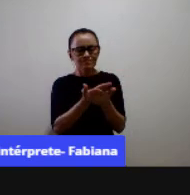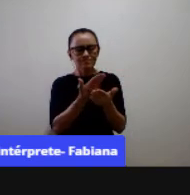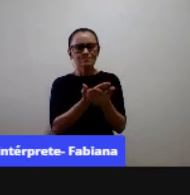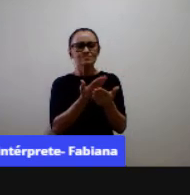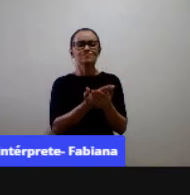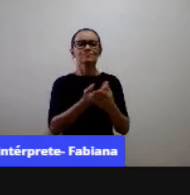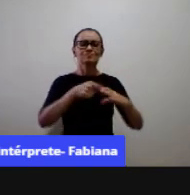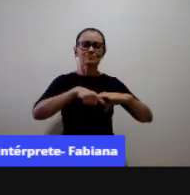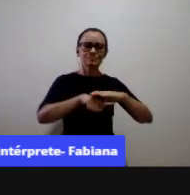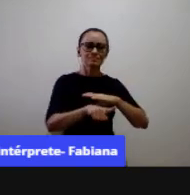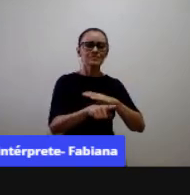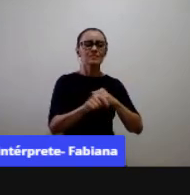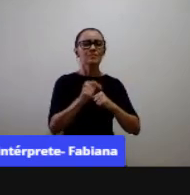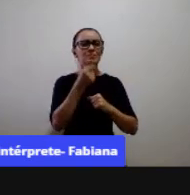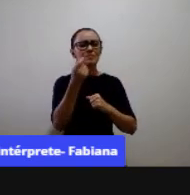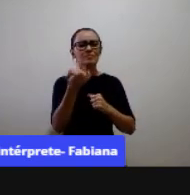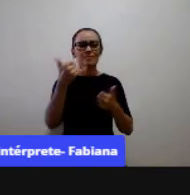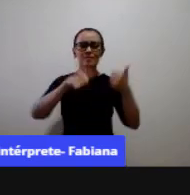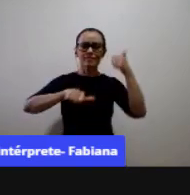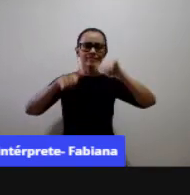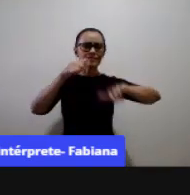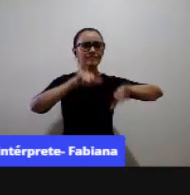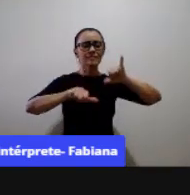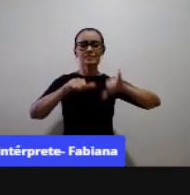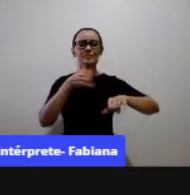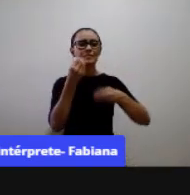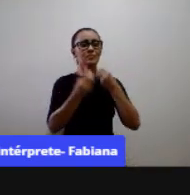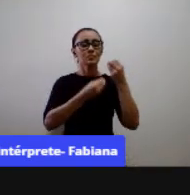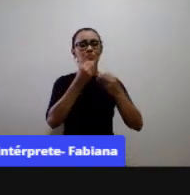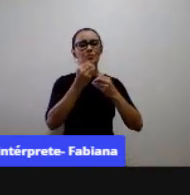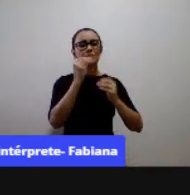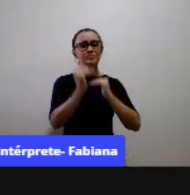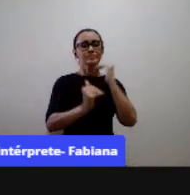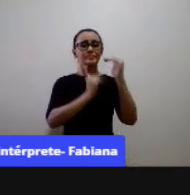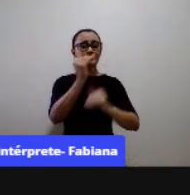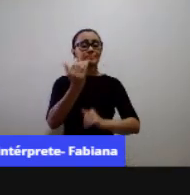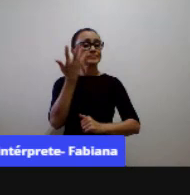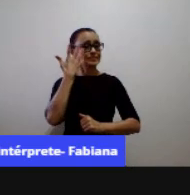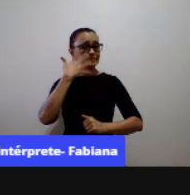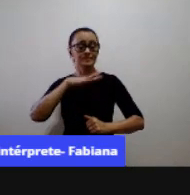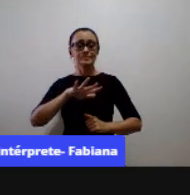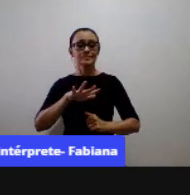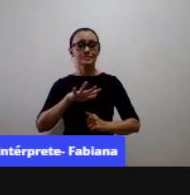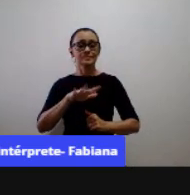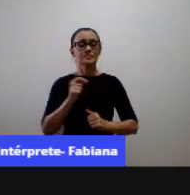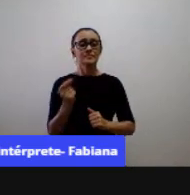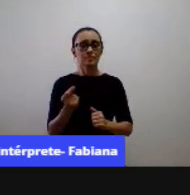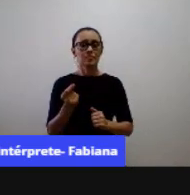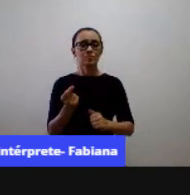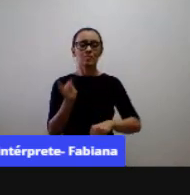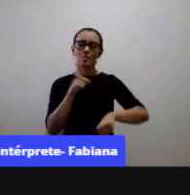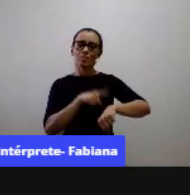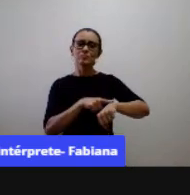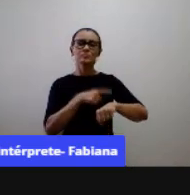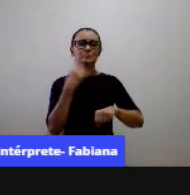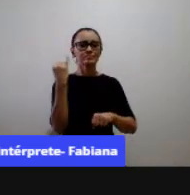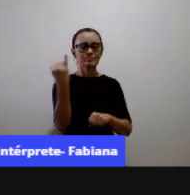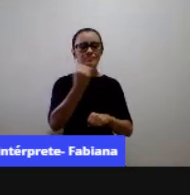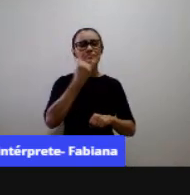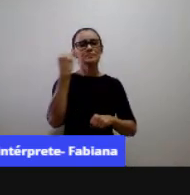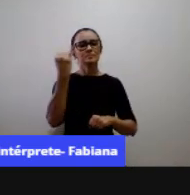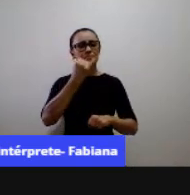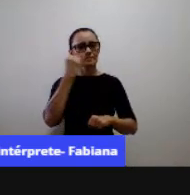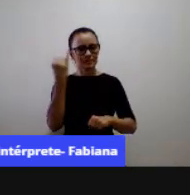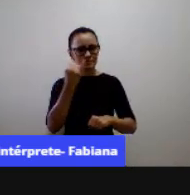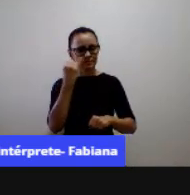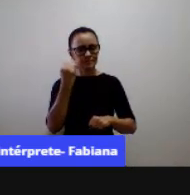para avaliar todas as questões mesmo de desenvolvimento da criança, né? Então, é um momento muito importante em que a gente dá voz à